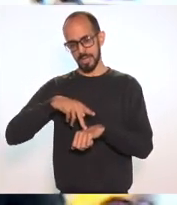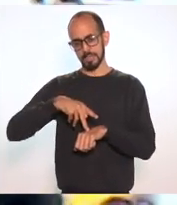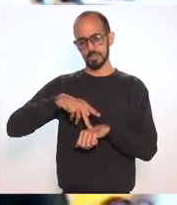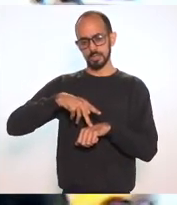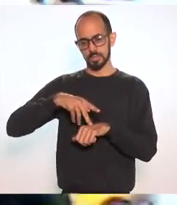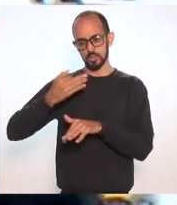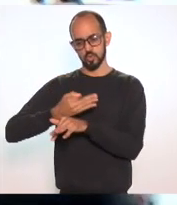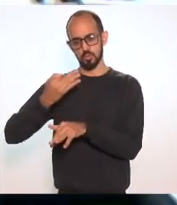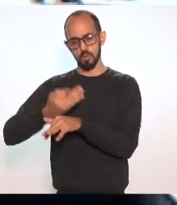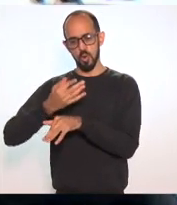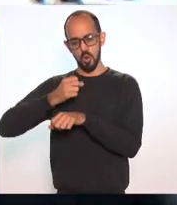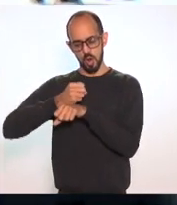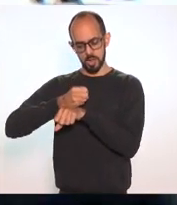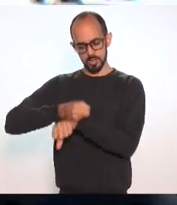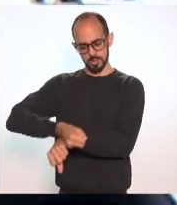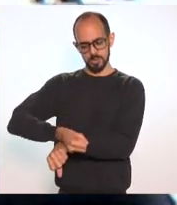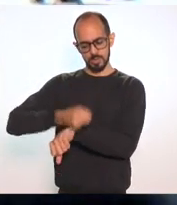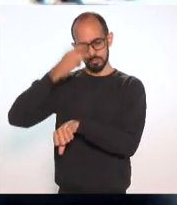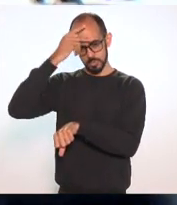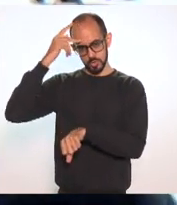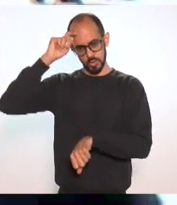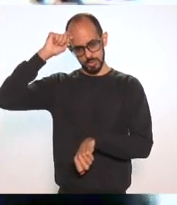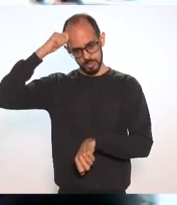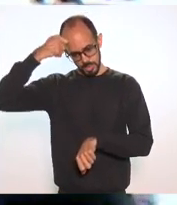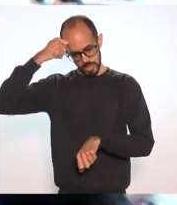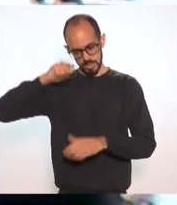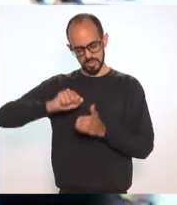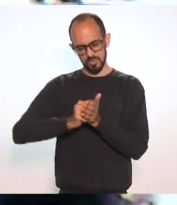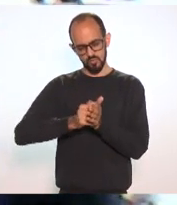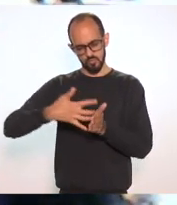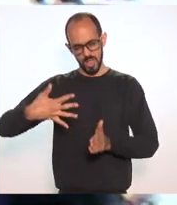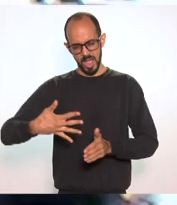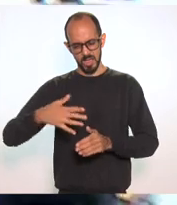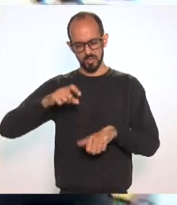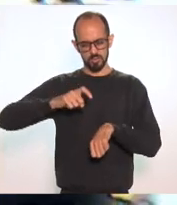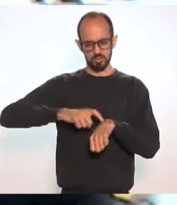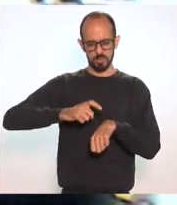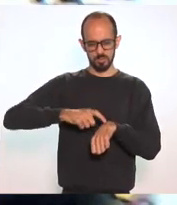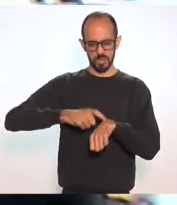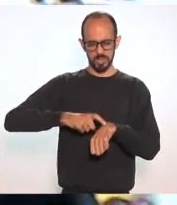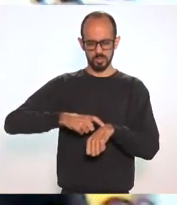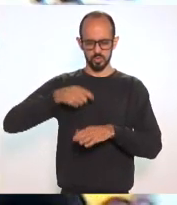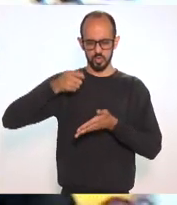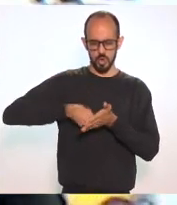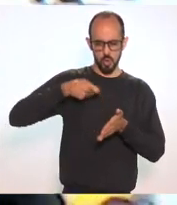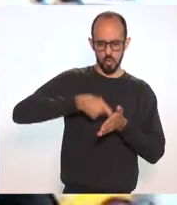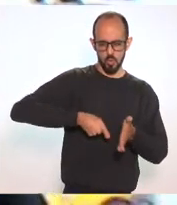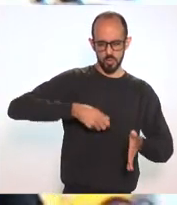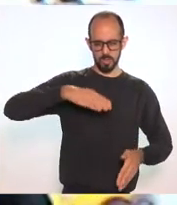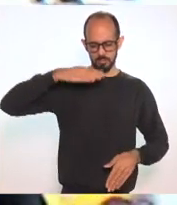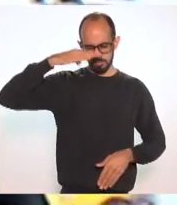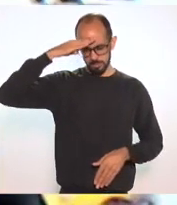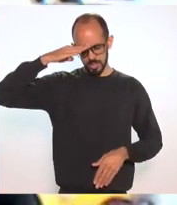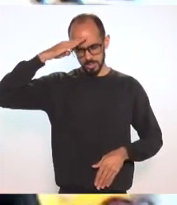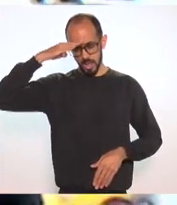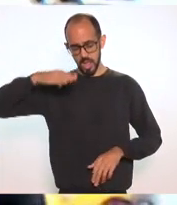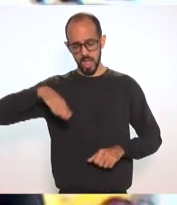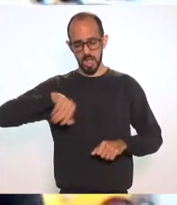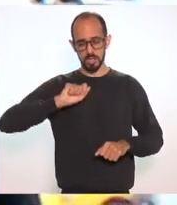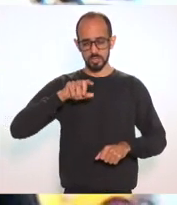na violência contra as pessoas negras, depois atravessou por vários períodos de ditadura, ditadura civil-militar,